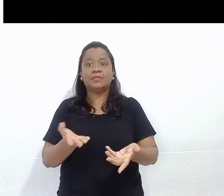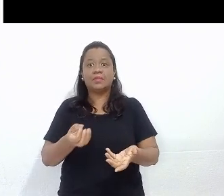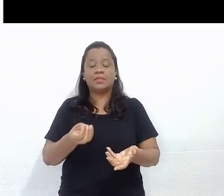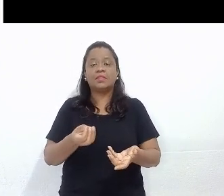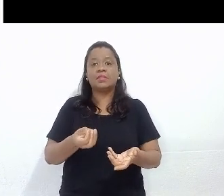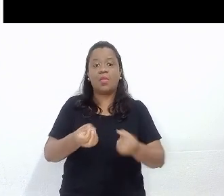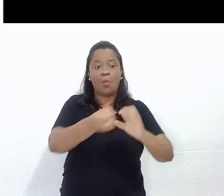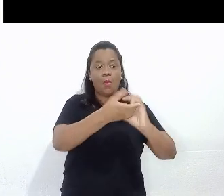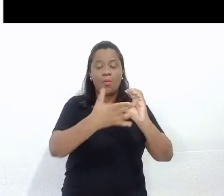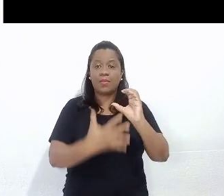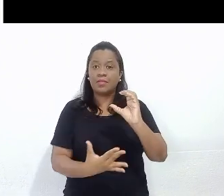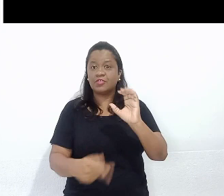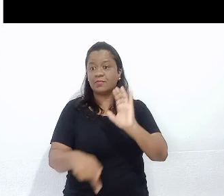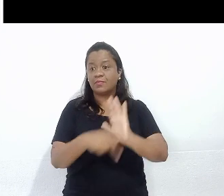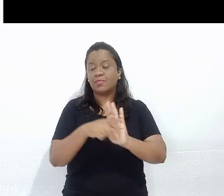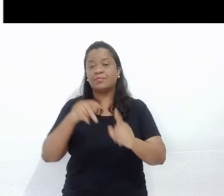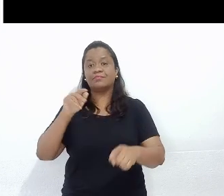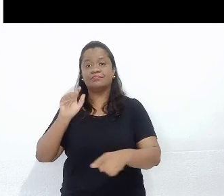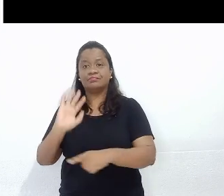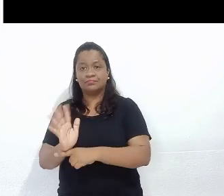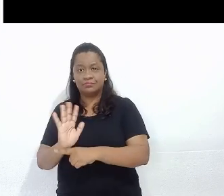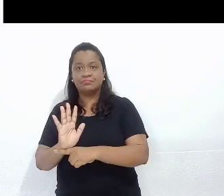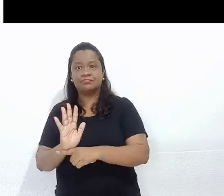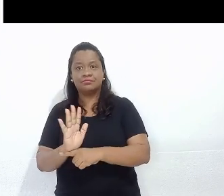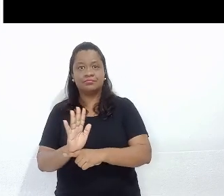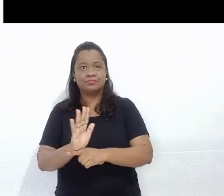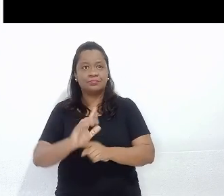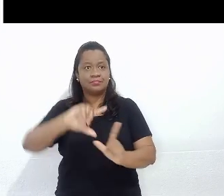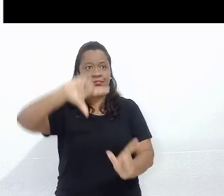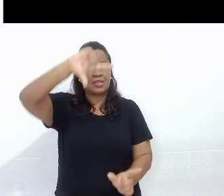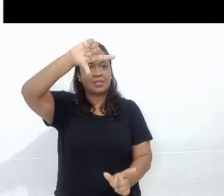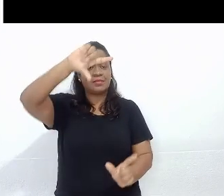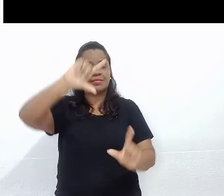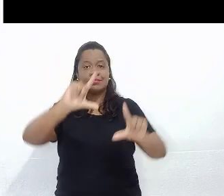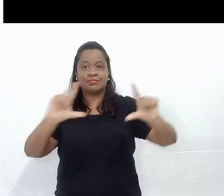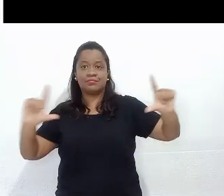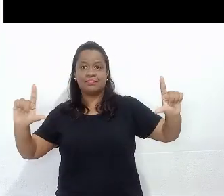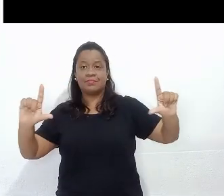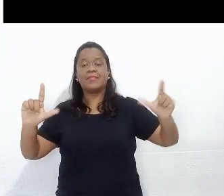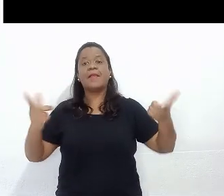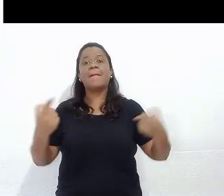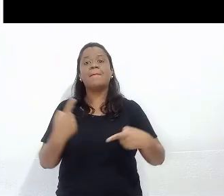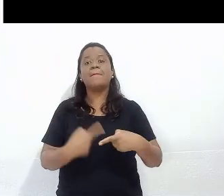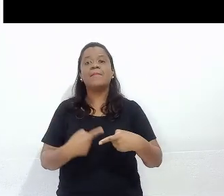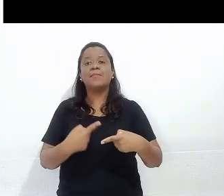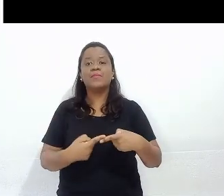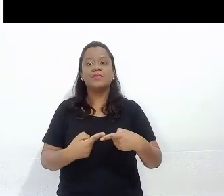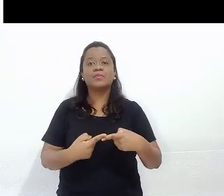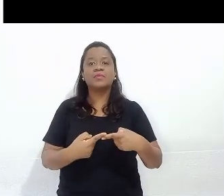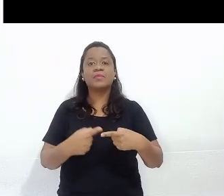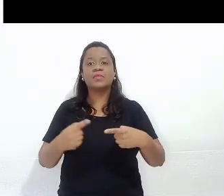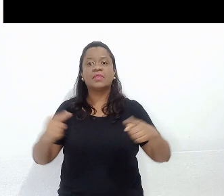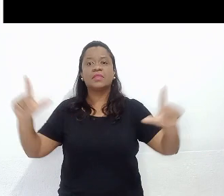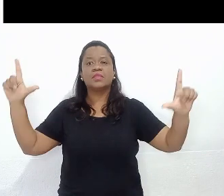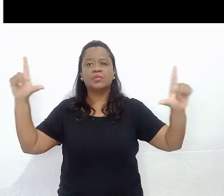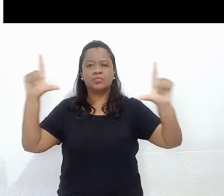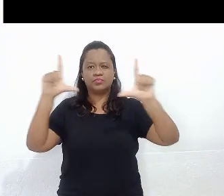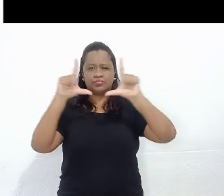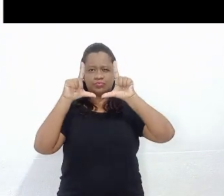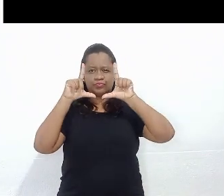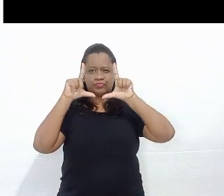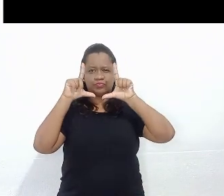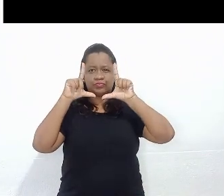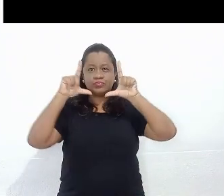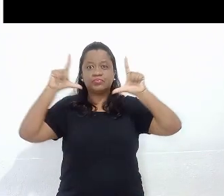pelos enquadramentos definidos. Né? E isso tem um porquê. O porquê de você usar um plano fechado, o porquê de você usar um